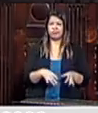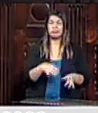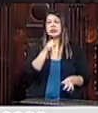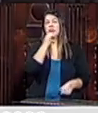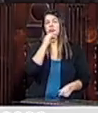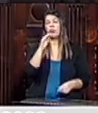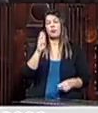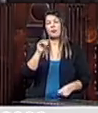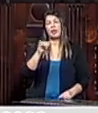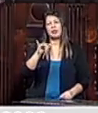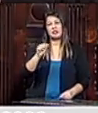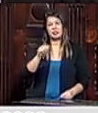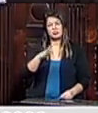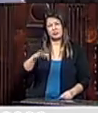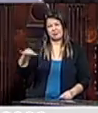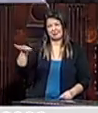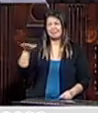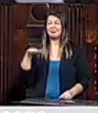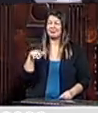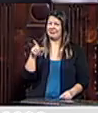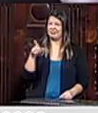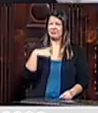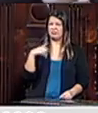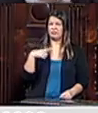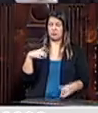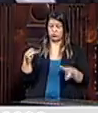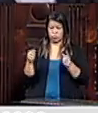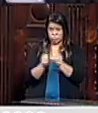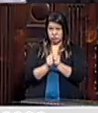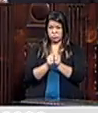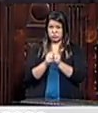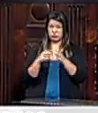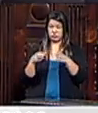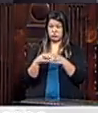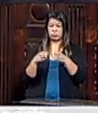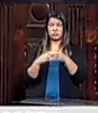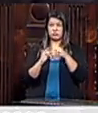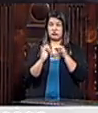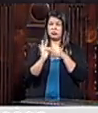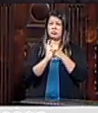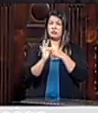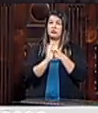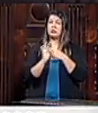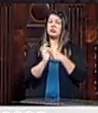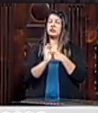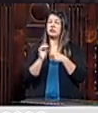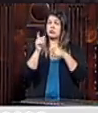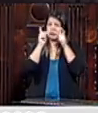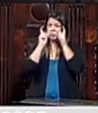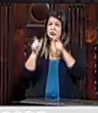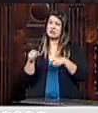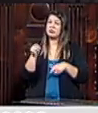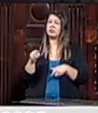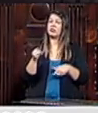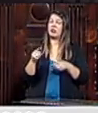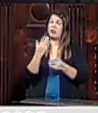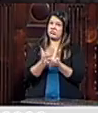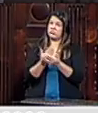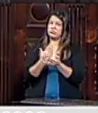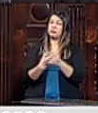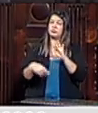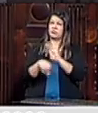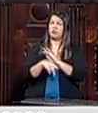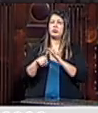Baía de Guanabara, e obviamente junto com uma equipe técnica específica, entendedora desse assunto, estudiosa desse